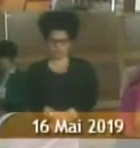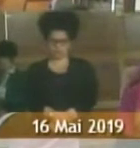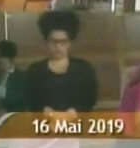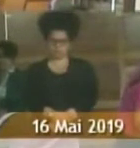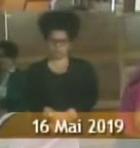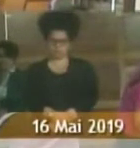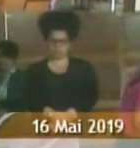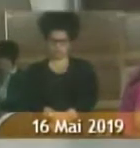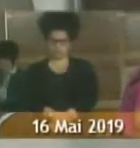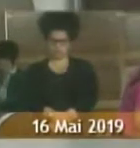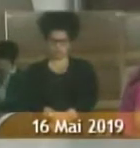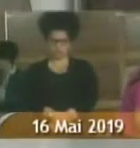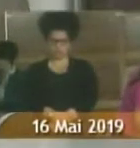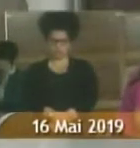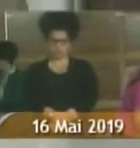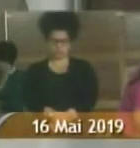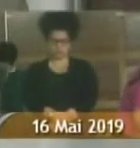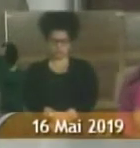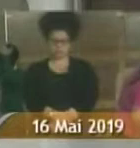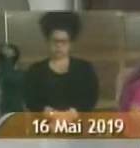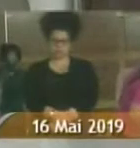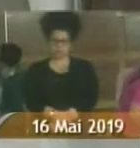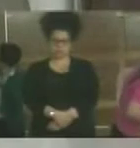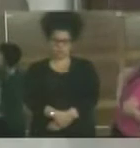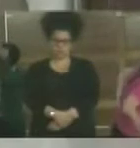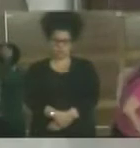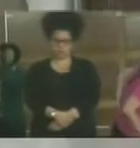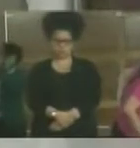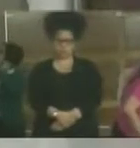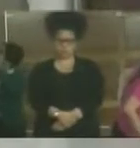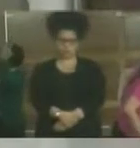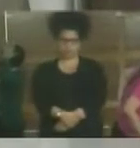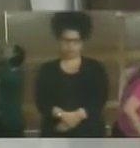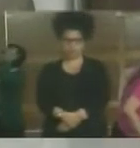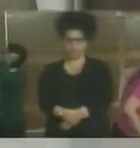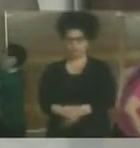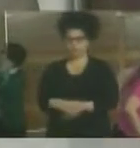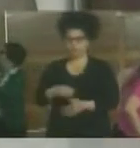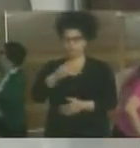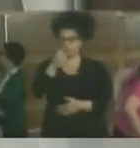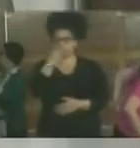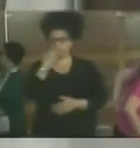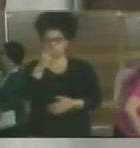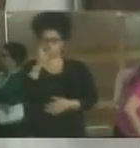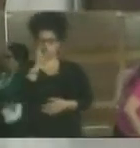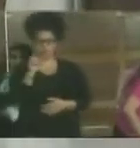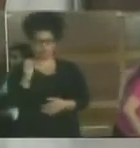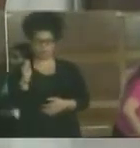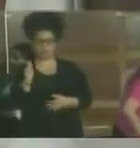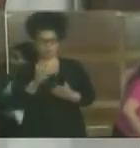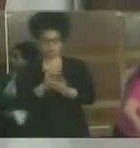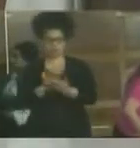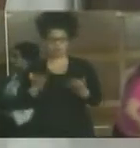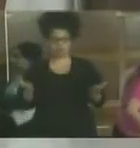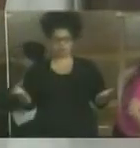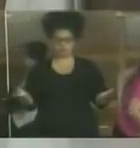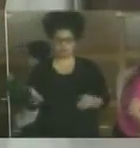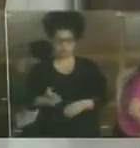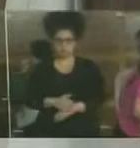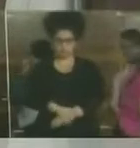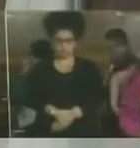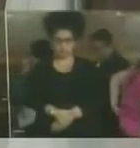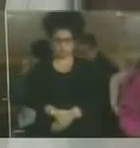Bom dia, senhor presidente, nobres vereadores, vereadora Tite Brasil, vereadora Jane Veiga, vereadora Luciana